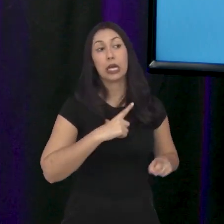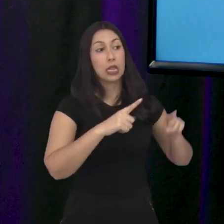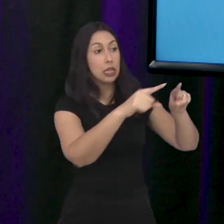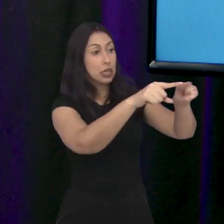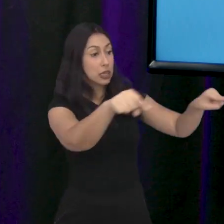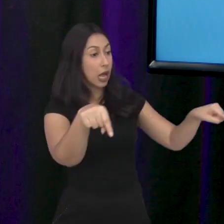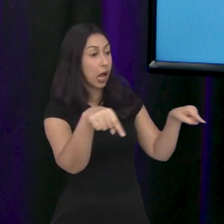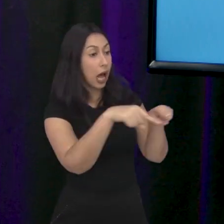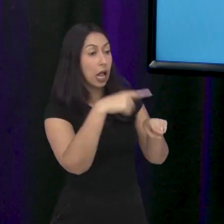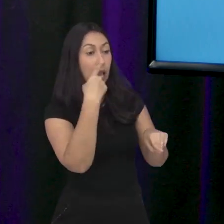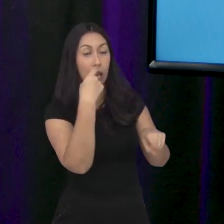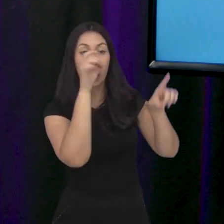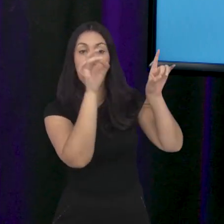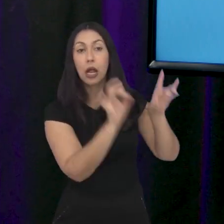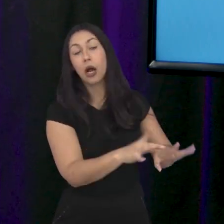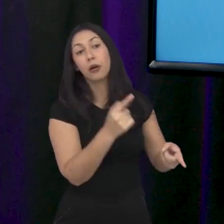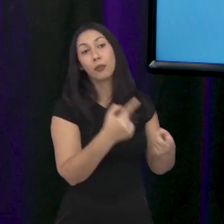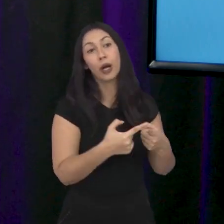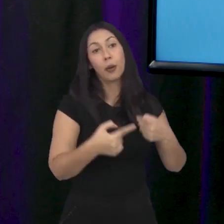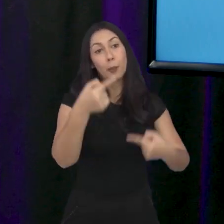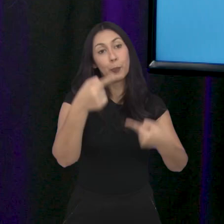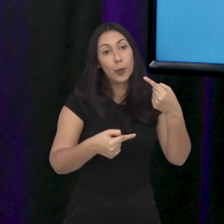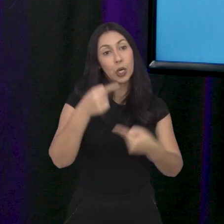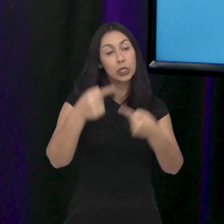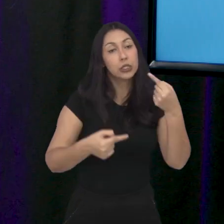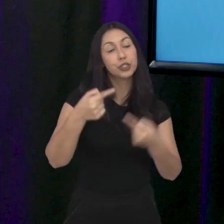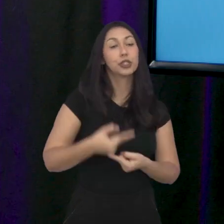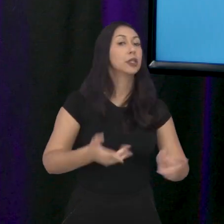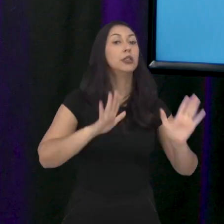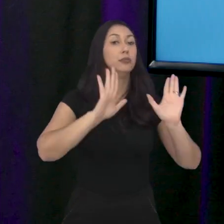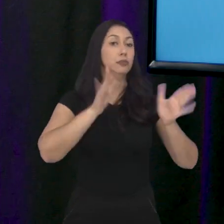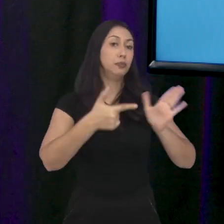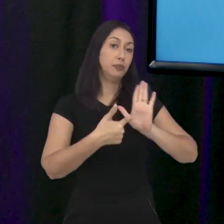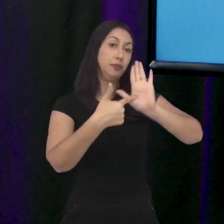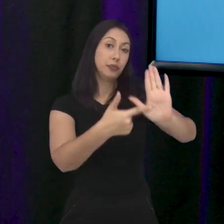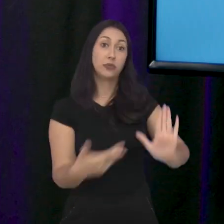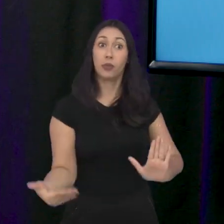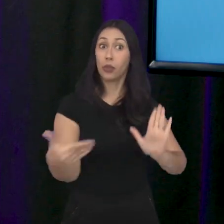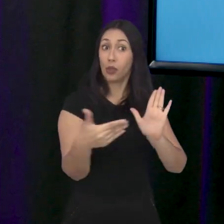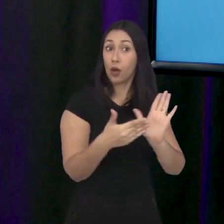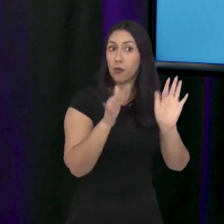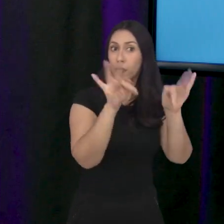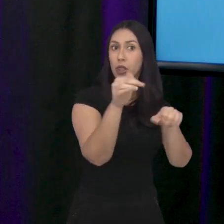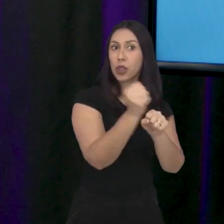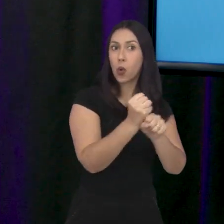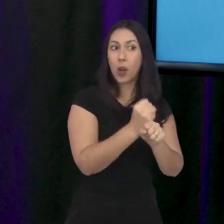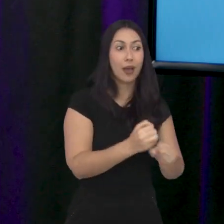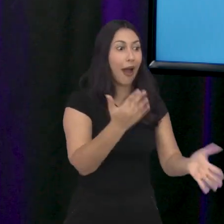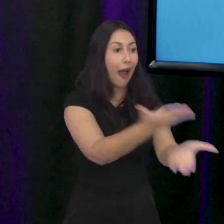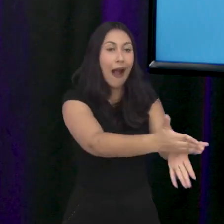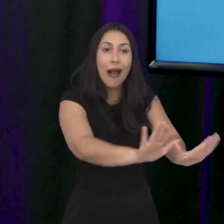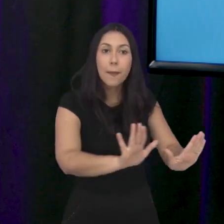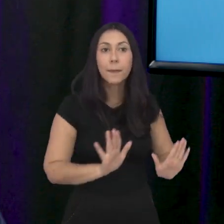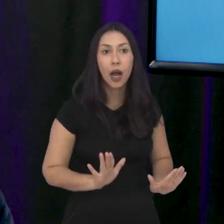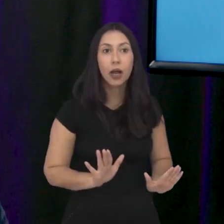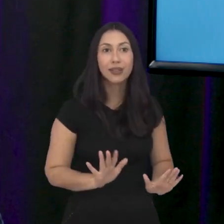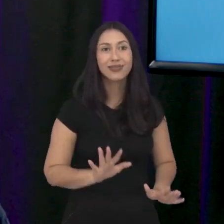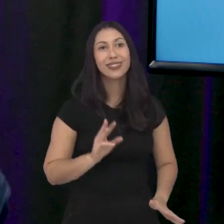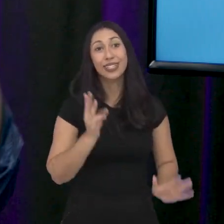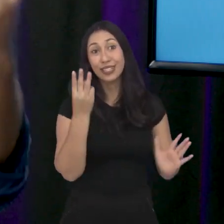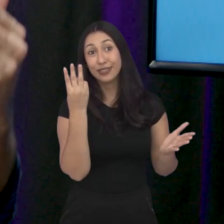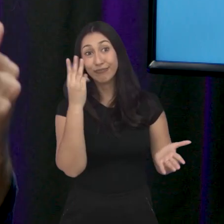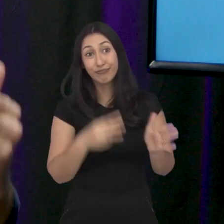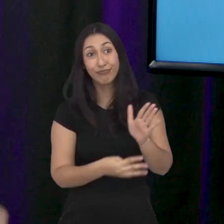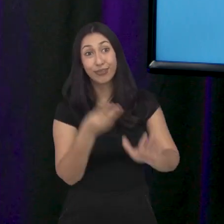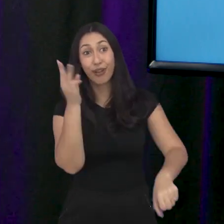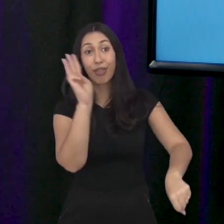dos chamados lixões ainda, né? E a Política Nacional de Resíduos Sólidos deu até o final desse ano para a extinção dos lixões. É a terceira vez que